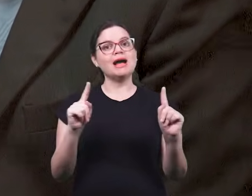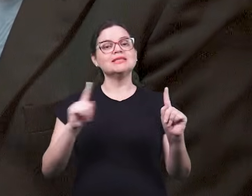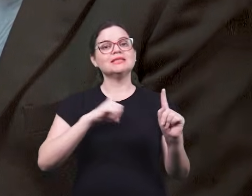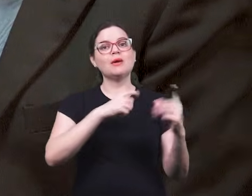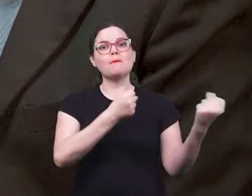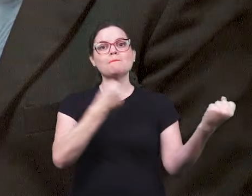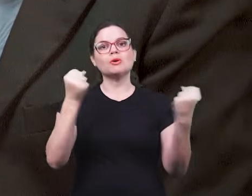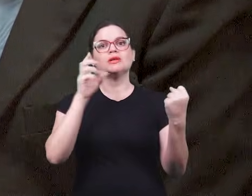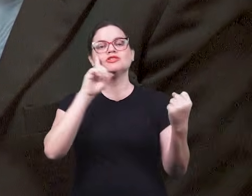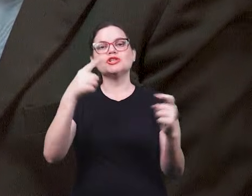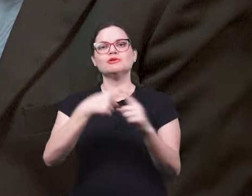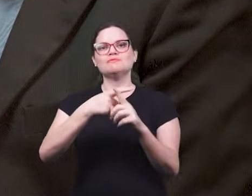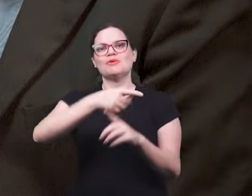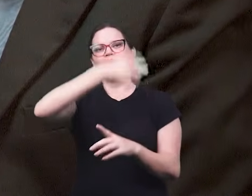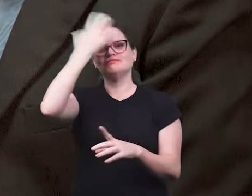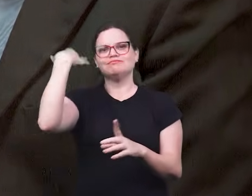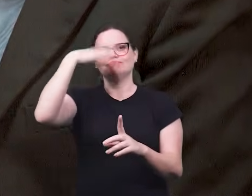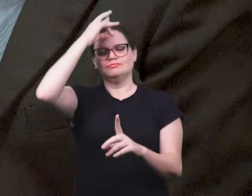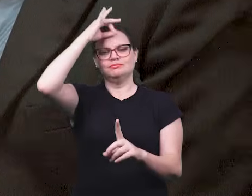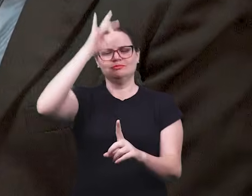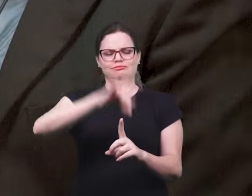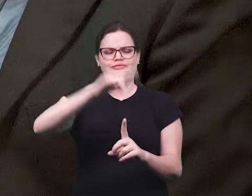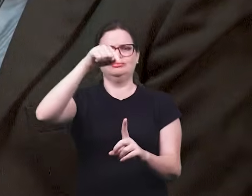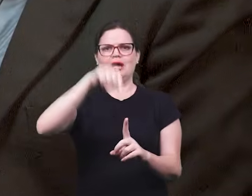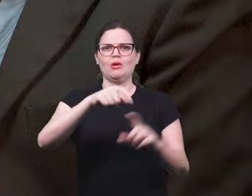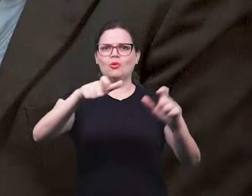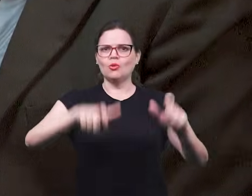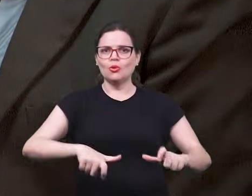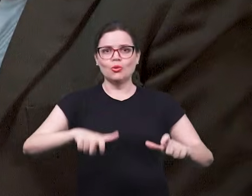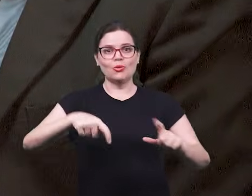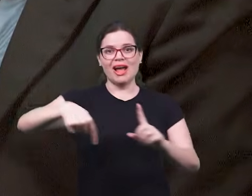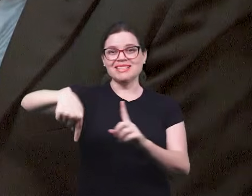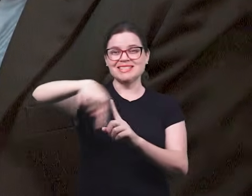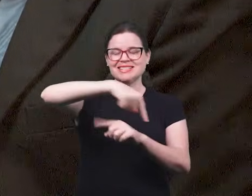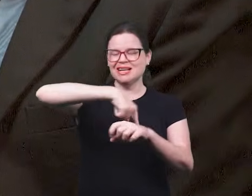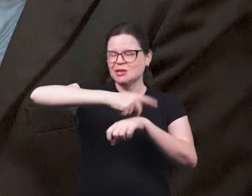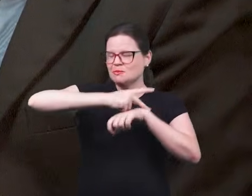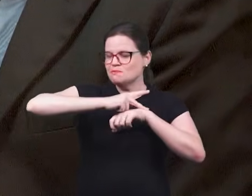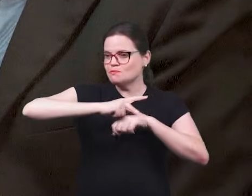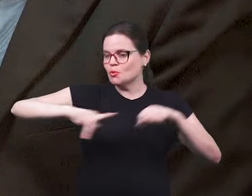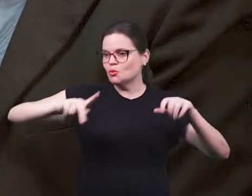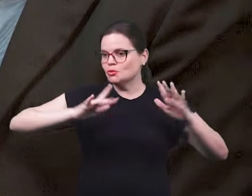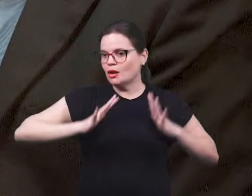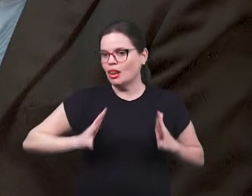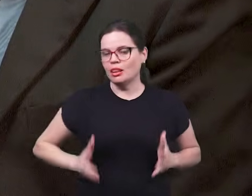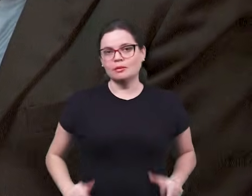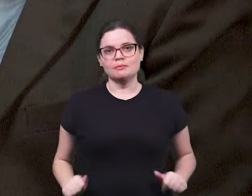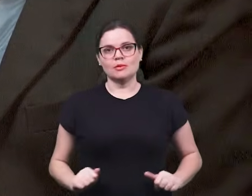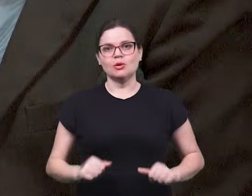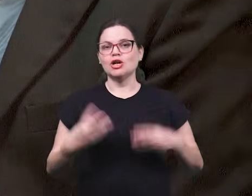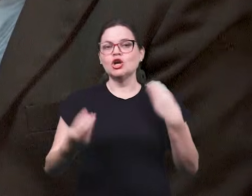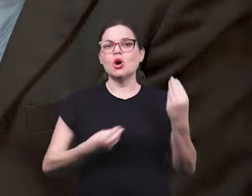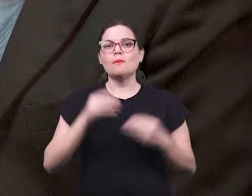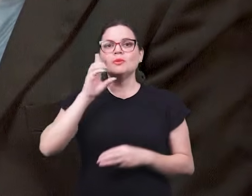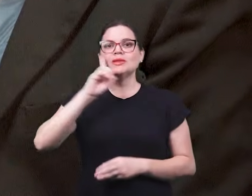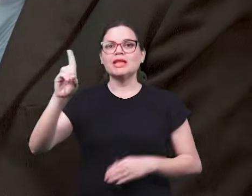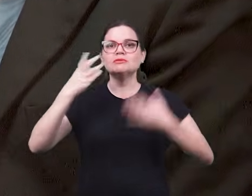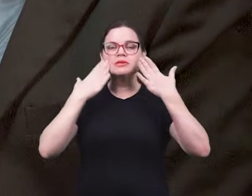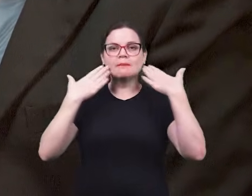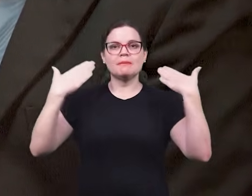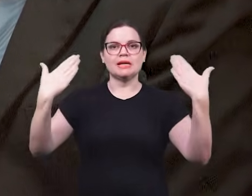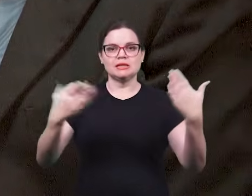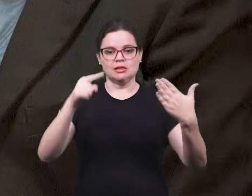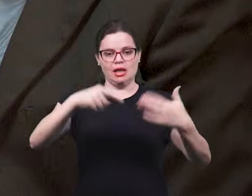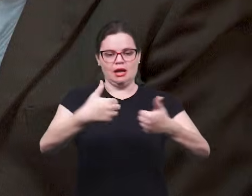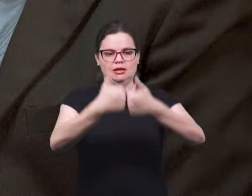lugar santíssimo, onde Deus se revela sobre o propiciatório. Então, essa natureza